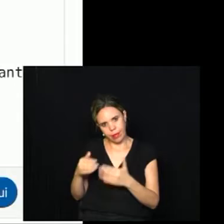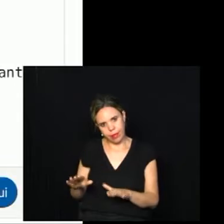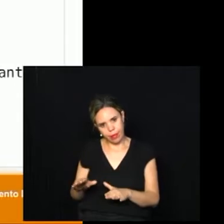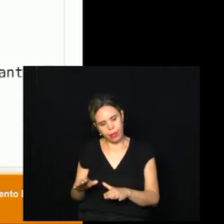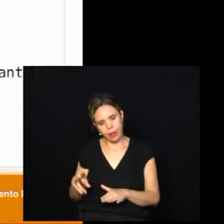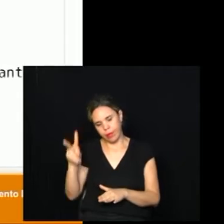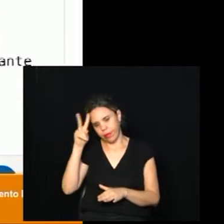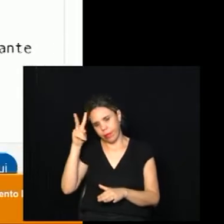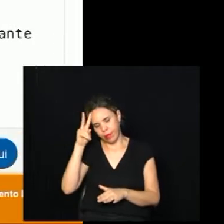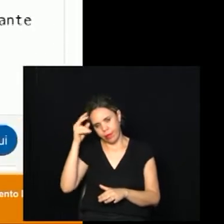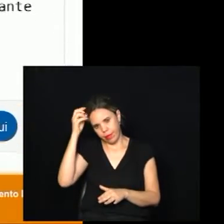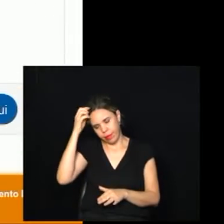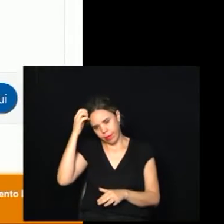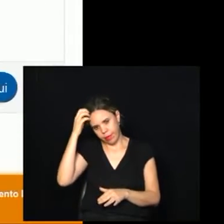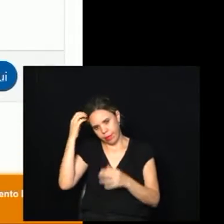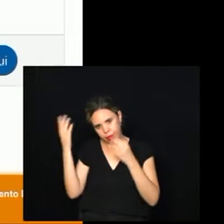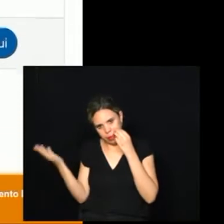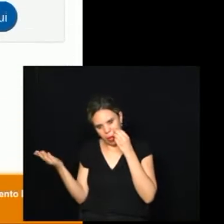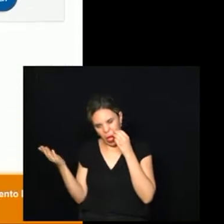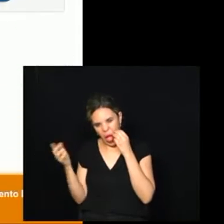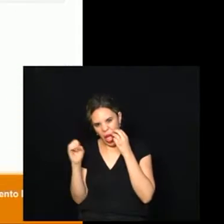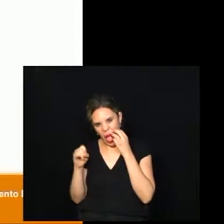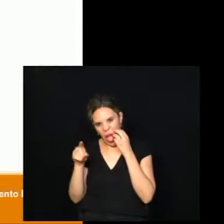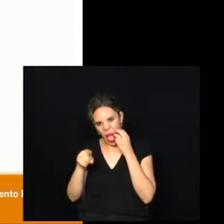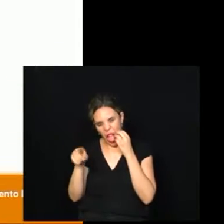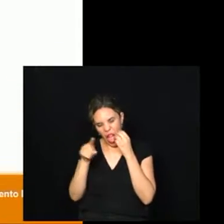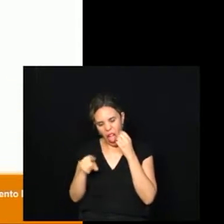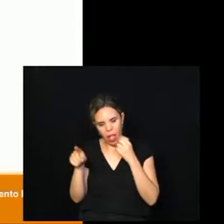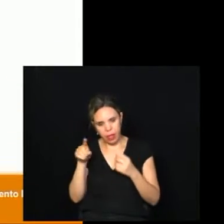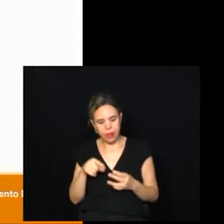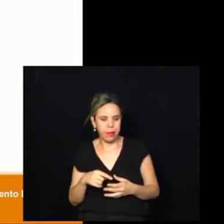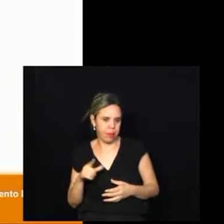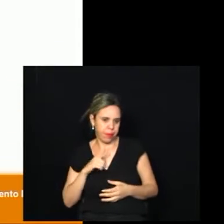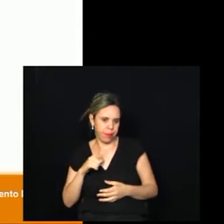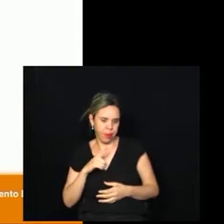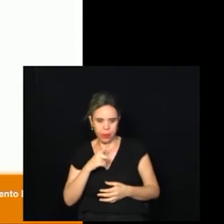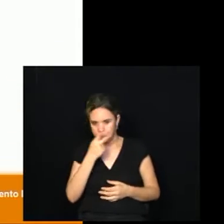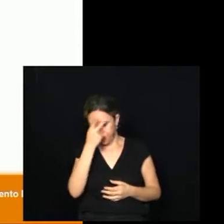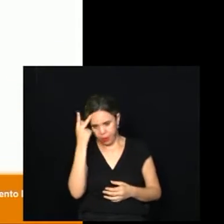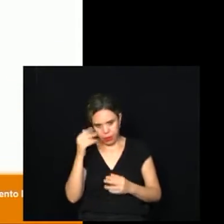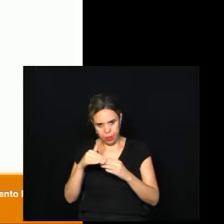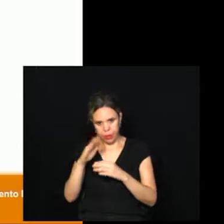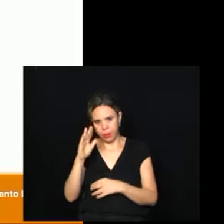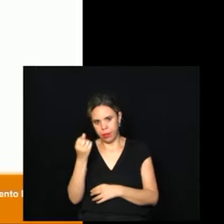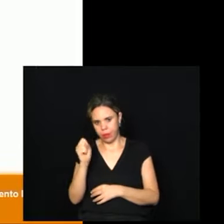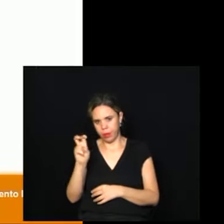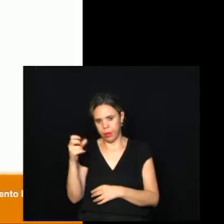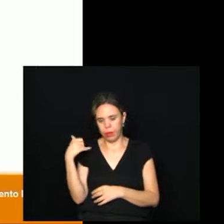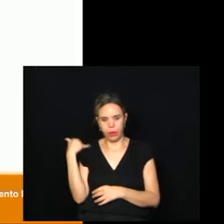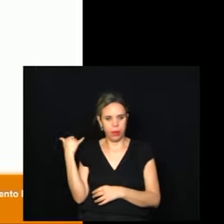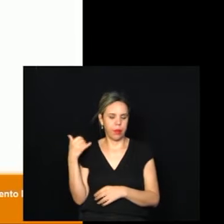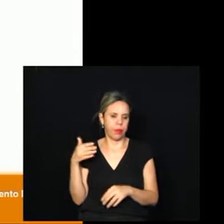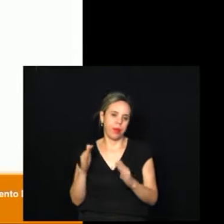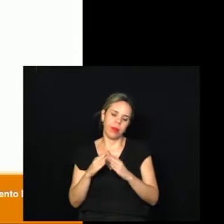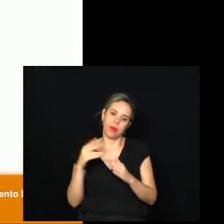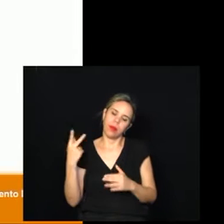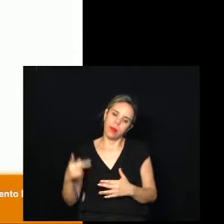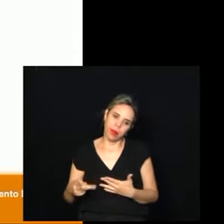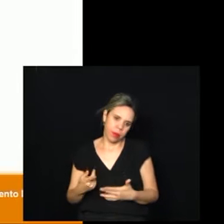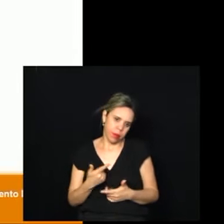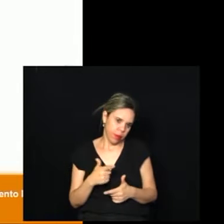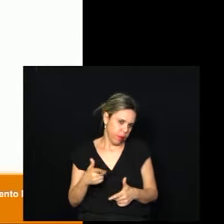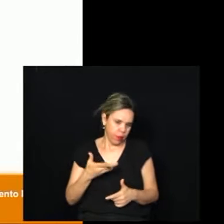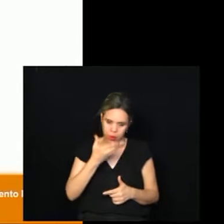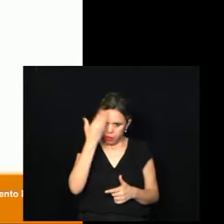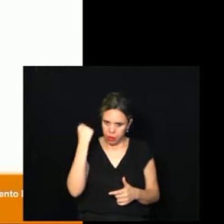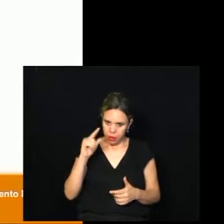nesta segunda-feira. Então, se você tem uma pessoa com mais de 85 anos em casa, não